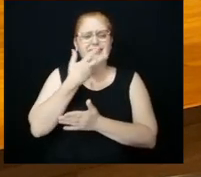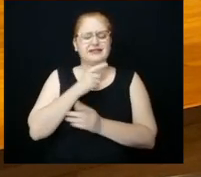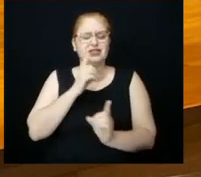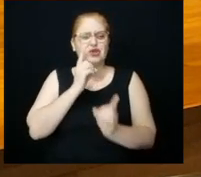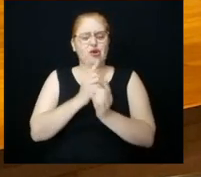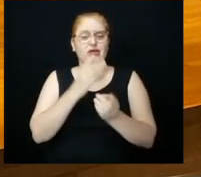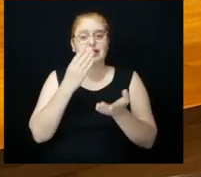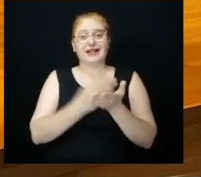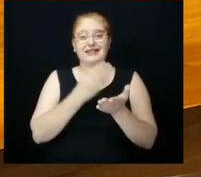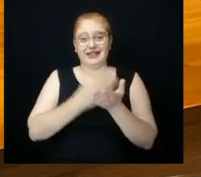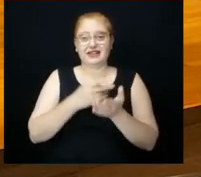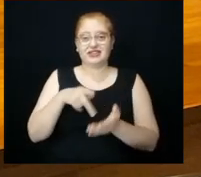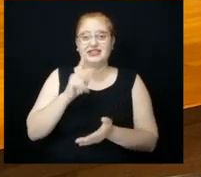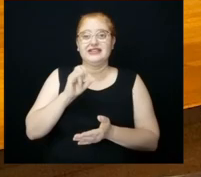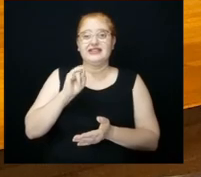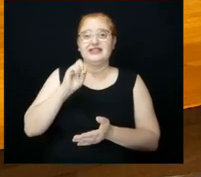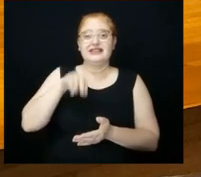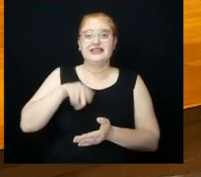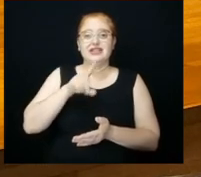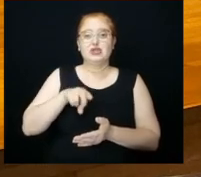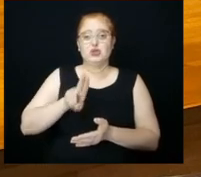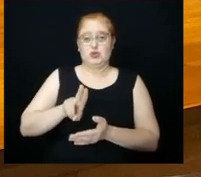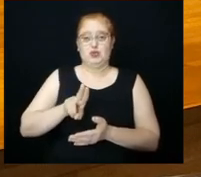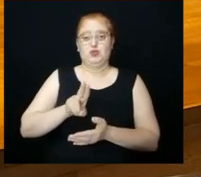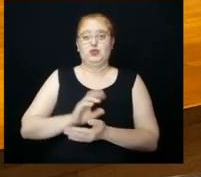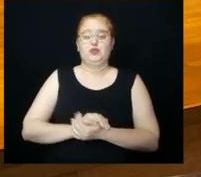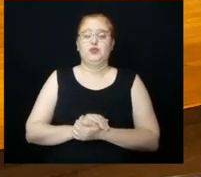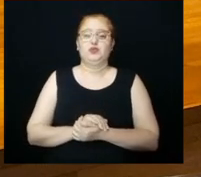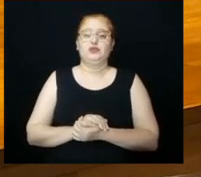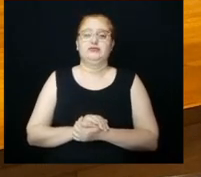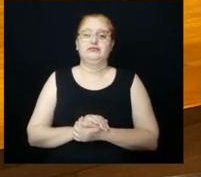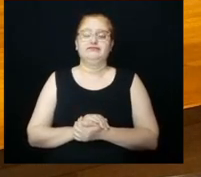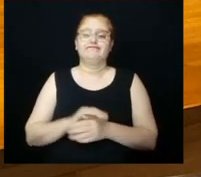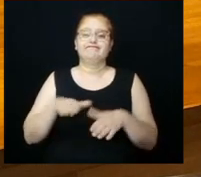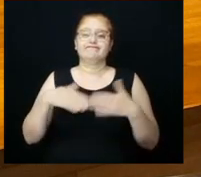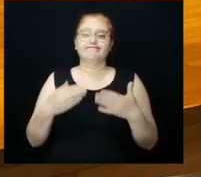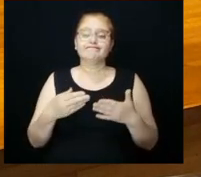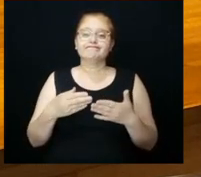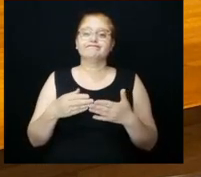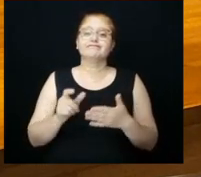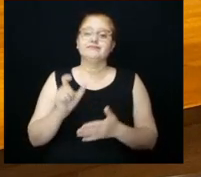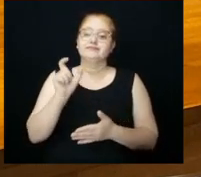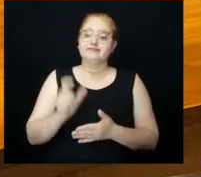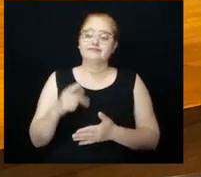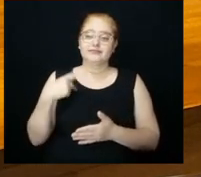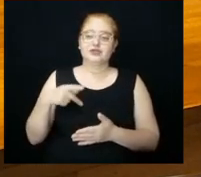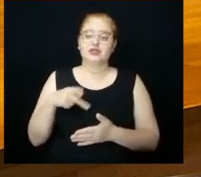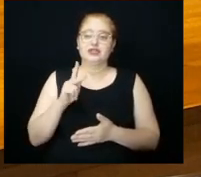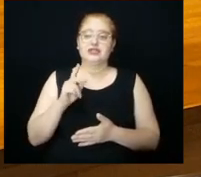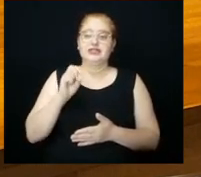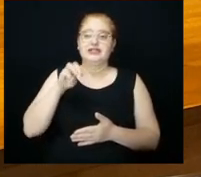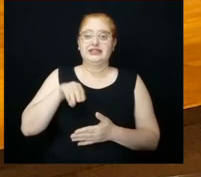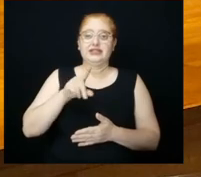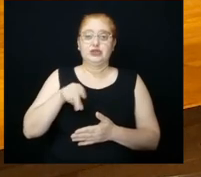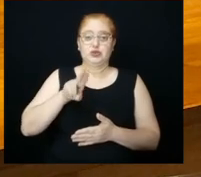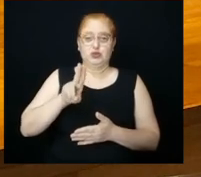o caderno de Kinzu, né? Ou seja, o Kinzu é um personagem que vai ter a história dentro da